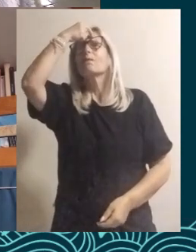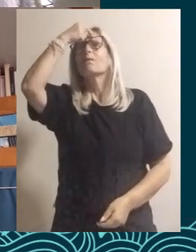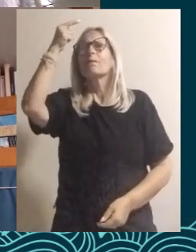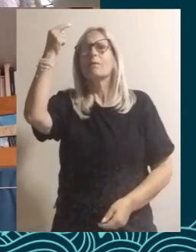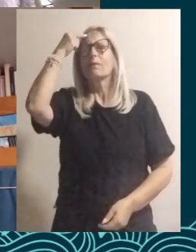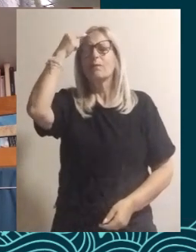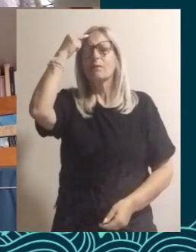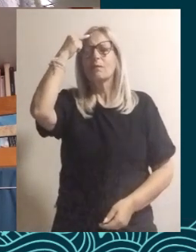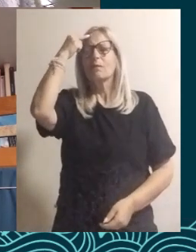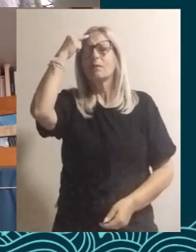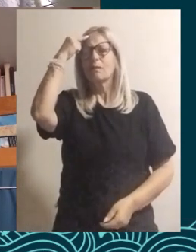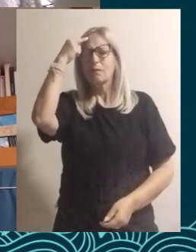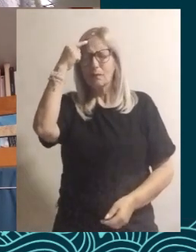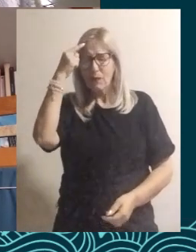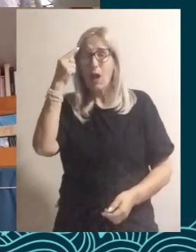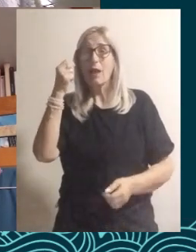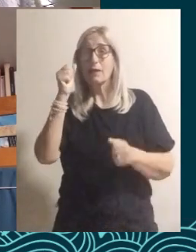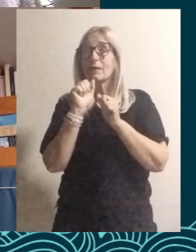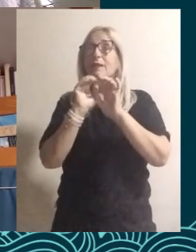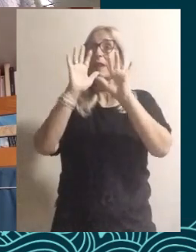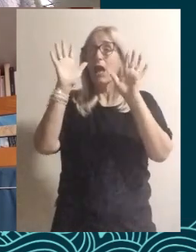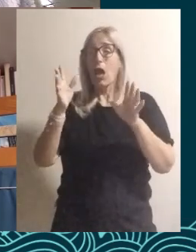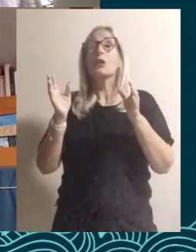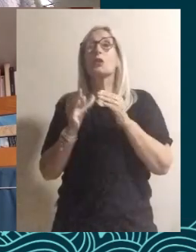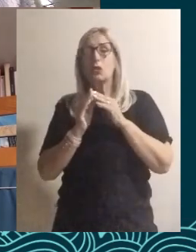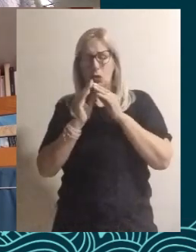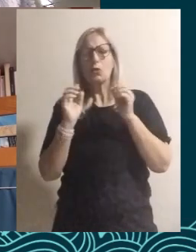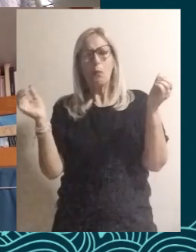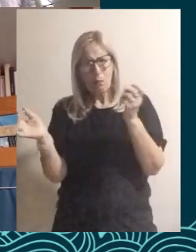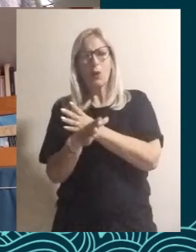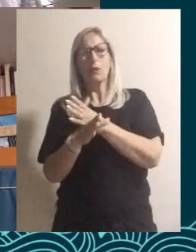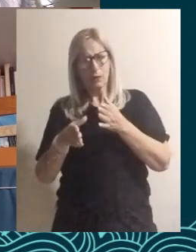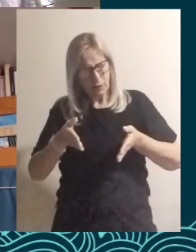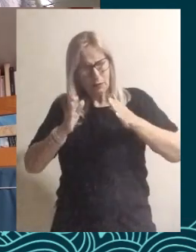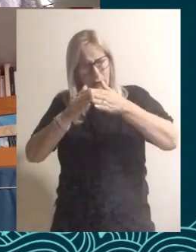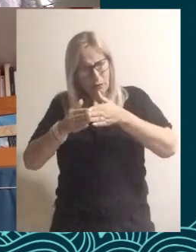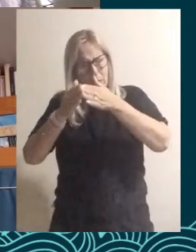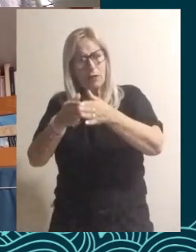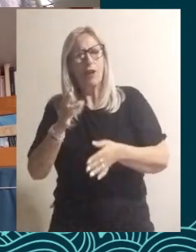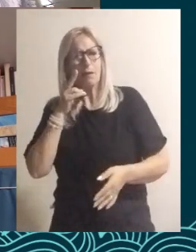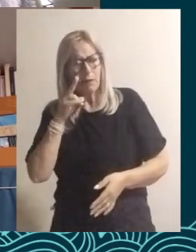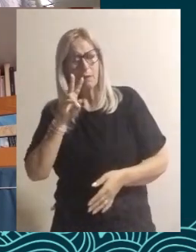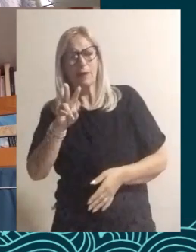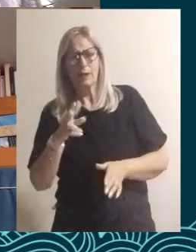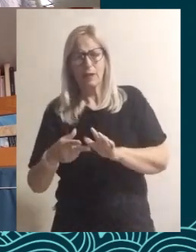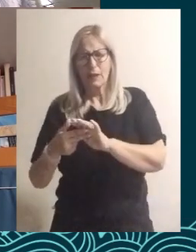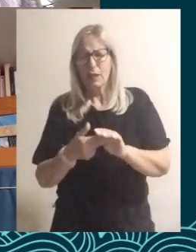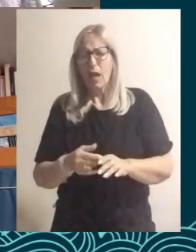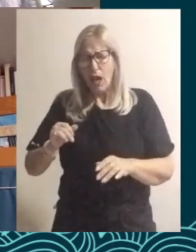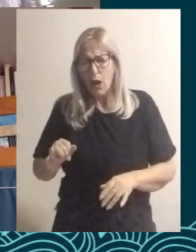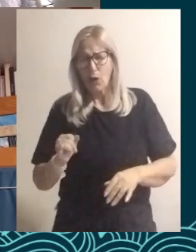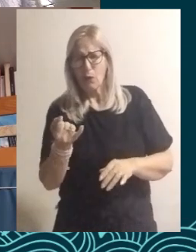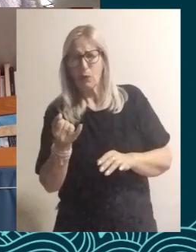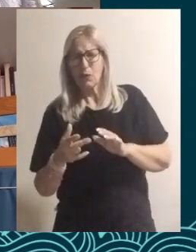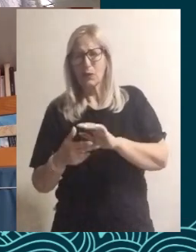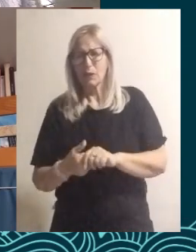coloca uma ideia na cabeça e talvez diz para o universo, eu estou pronta para ver. Estou pronta para